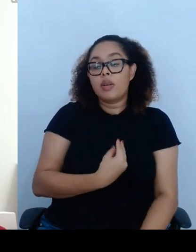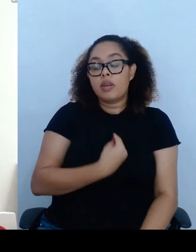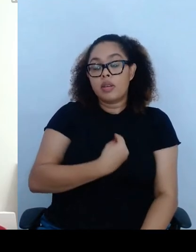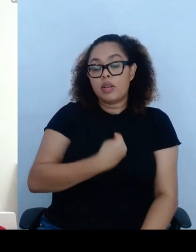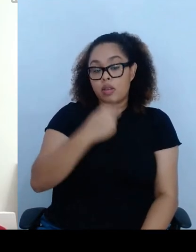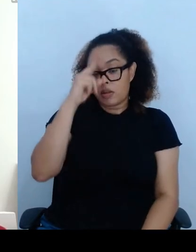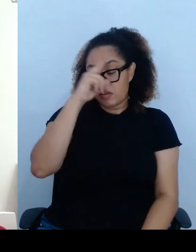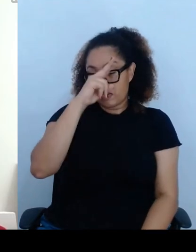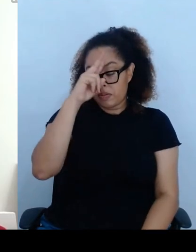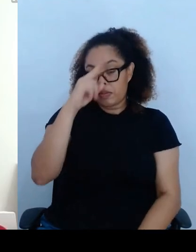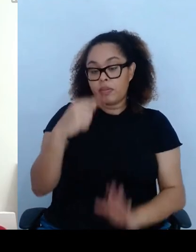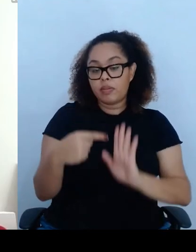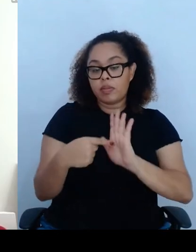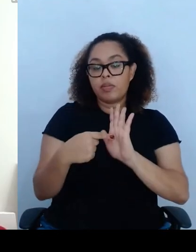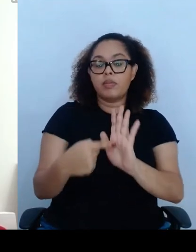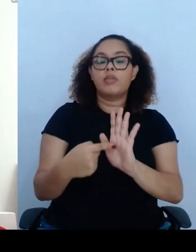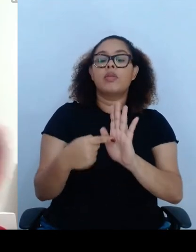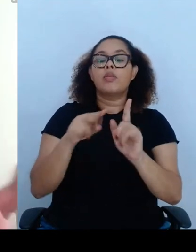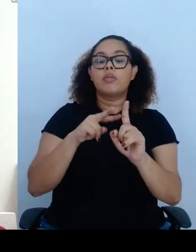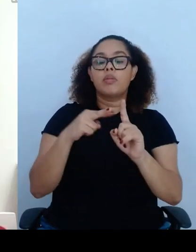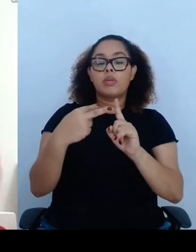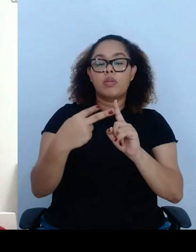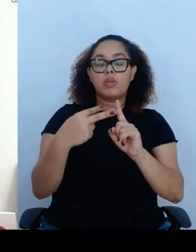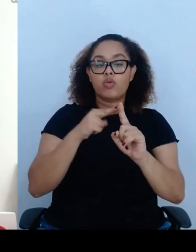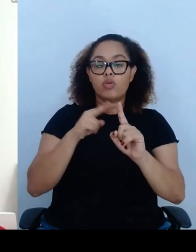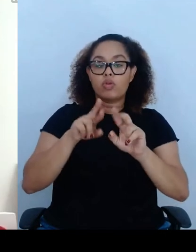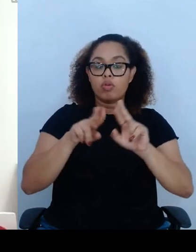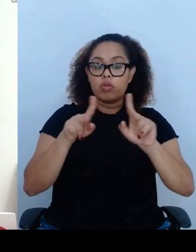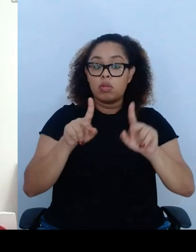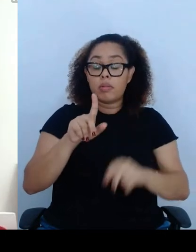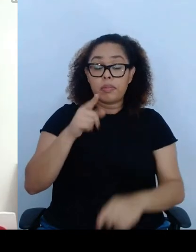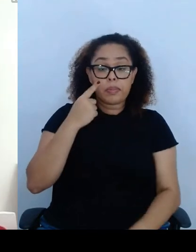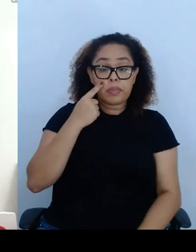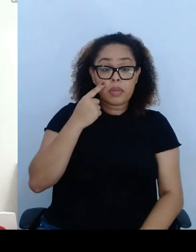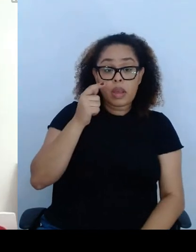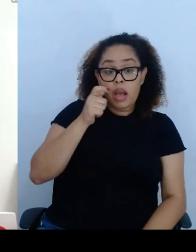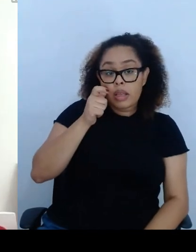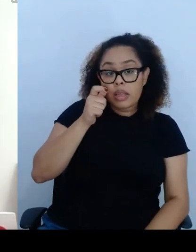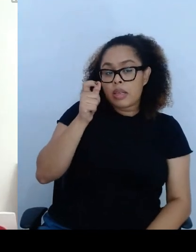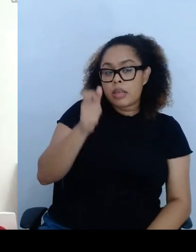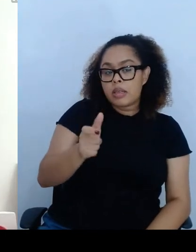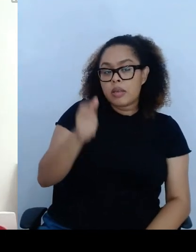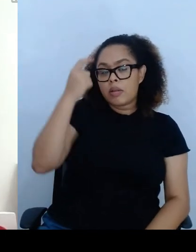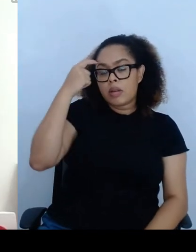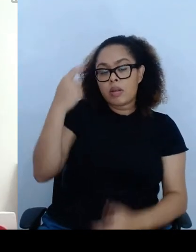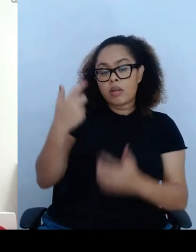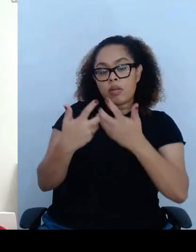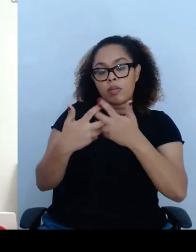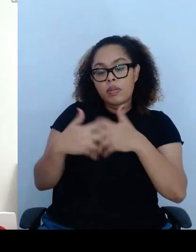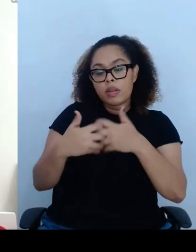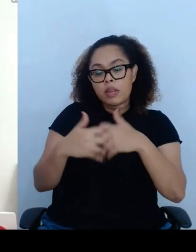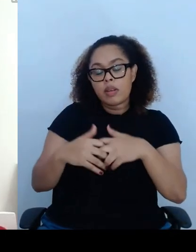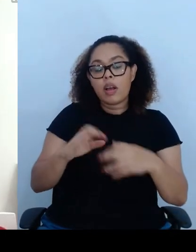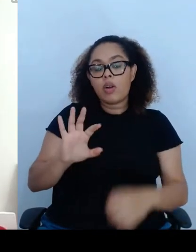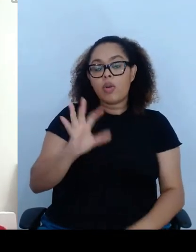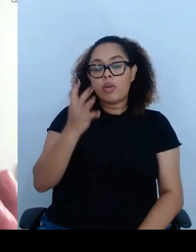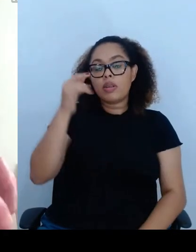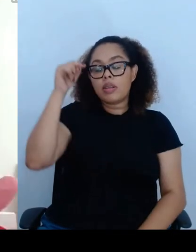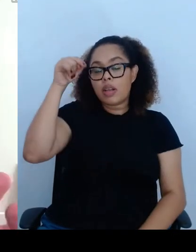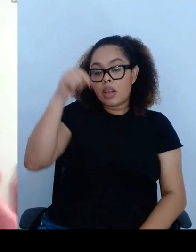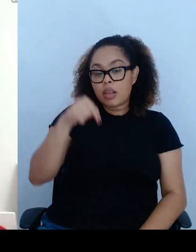trouxe esse tipo de perspectiva é interessante pensar o que vai acontecer aqui ao final